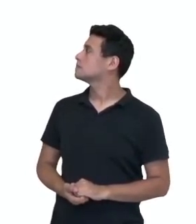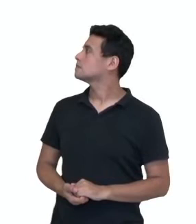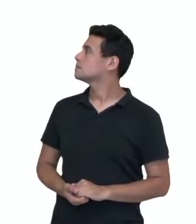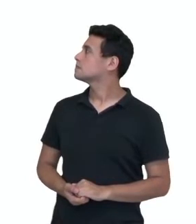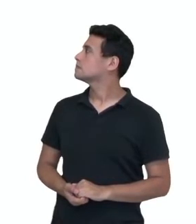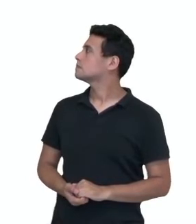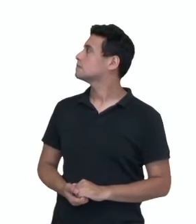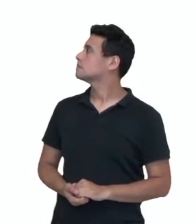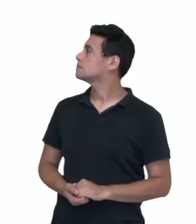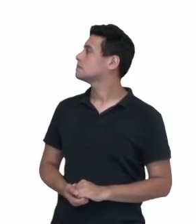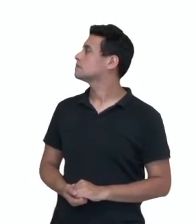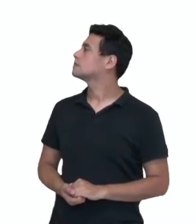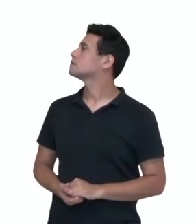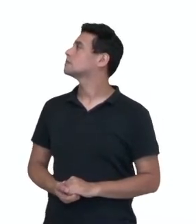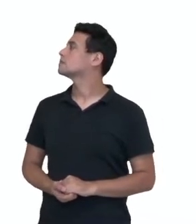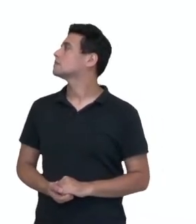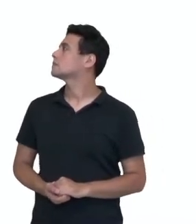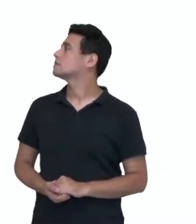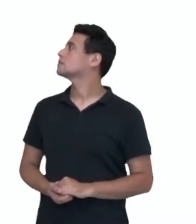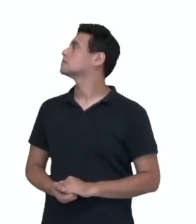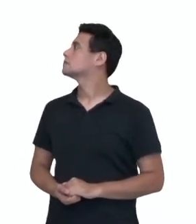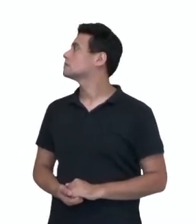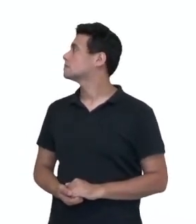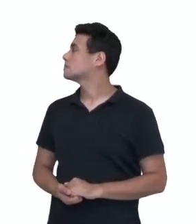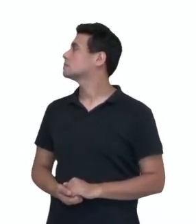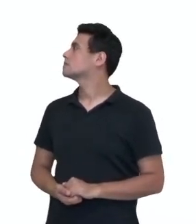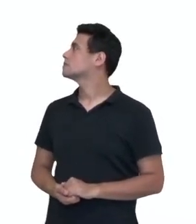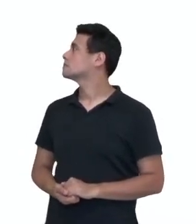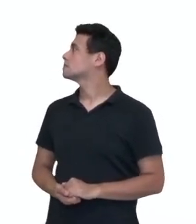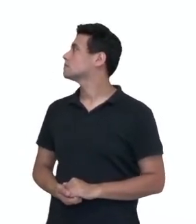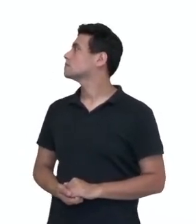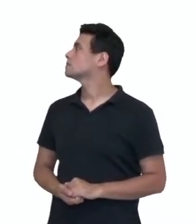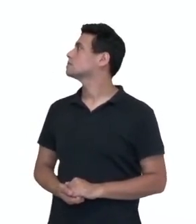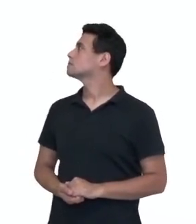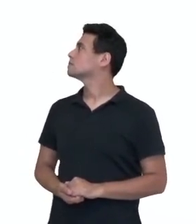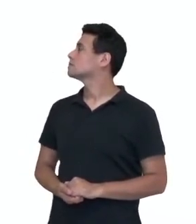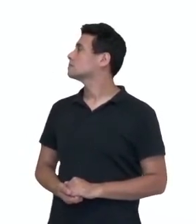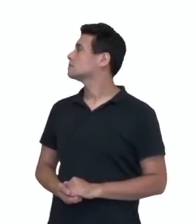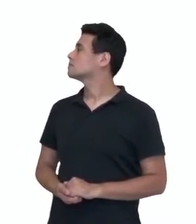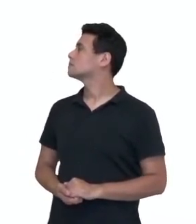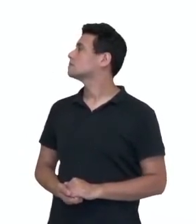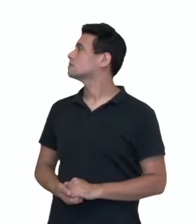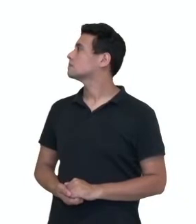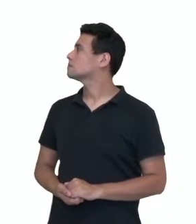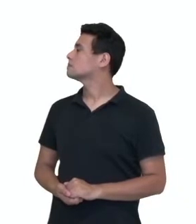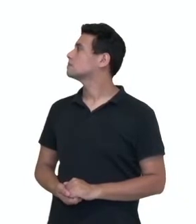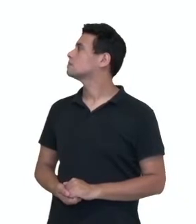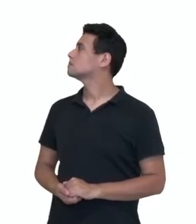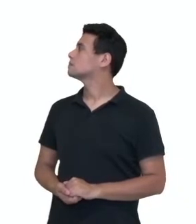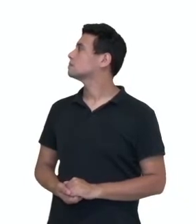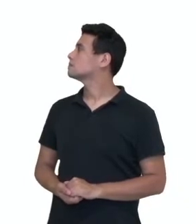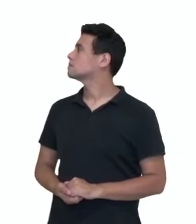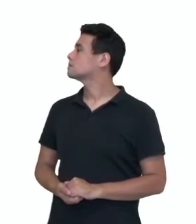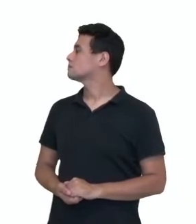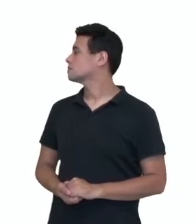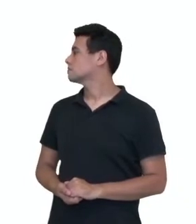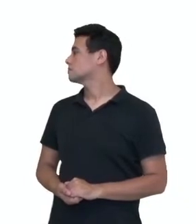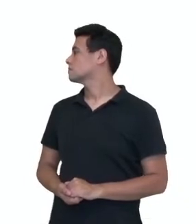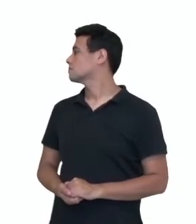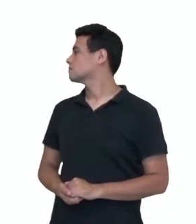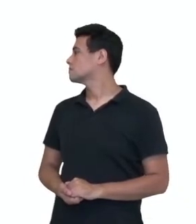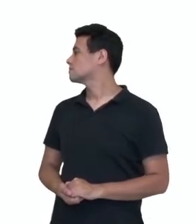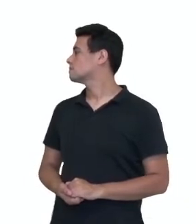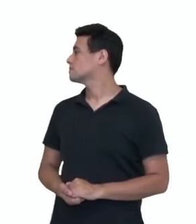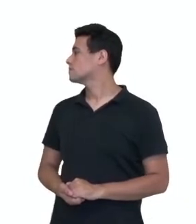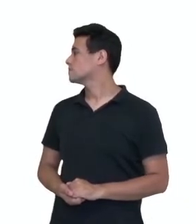me niego rotundamente a dejar de ser yo, a dejar de sentirme bien cuando miro mi rostro y el